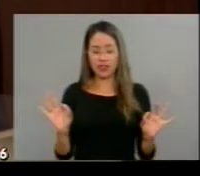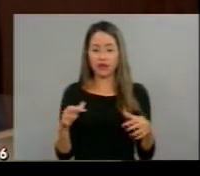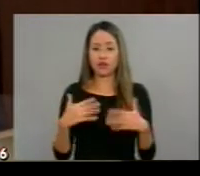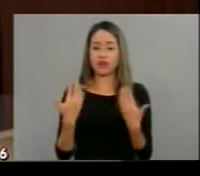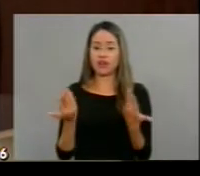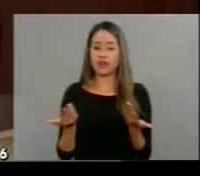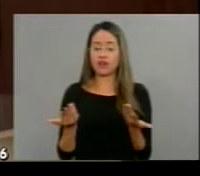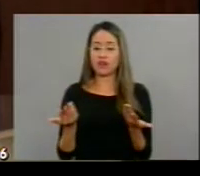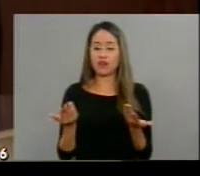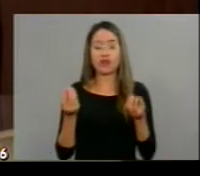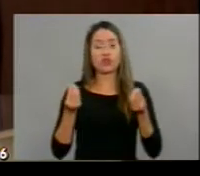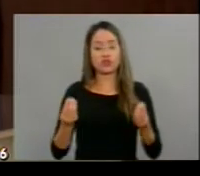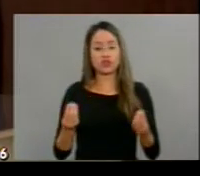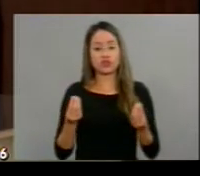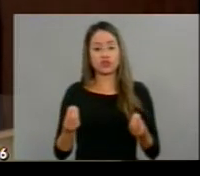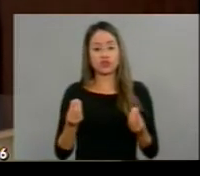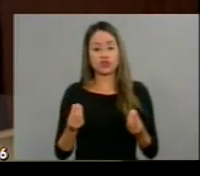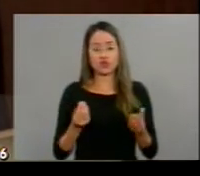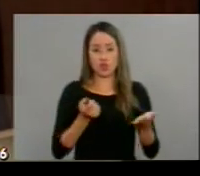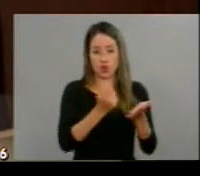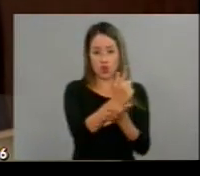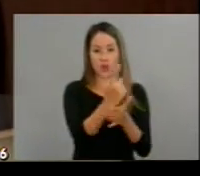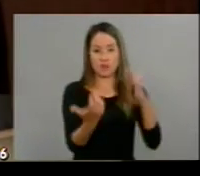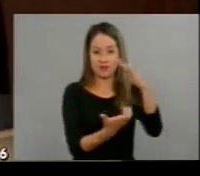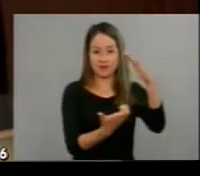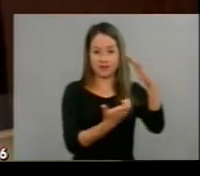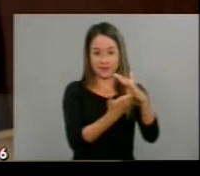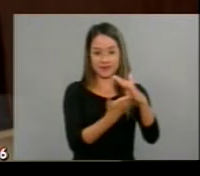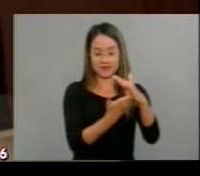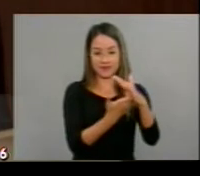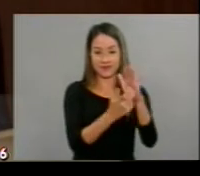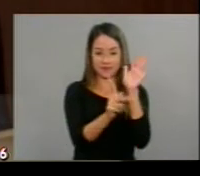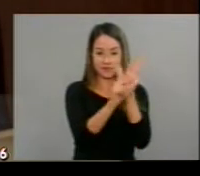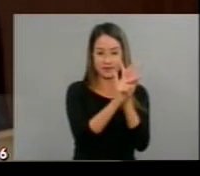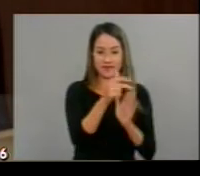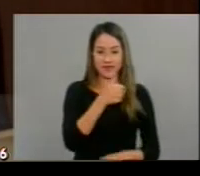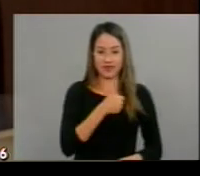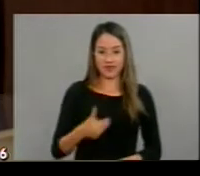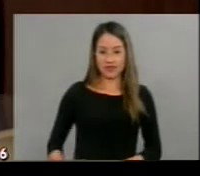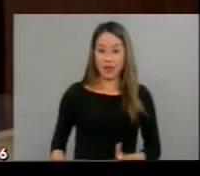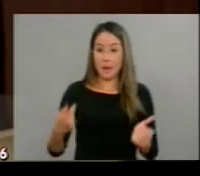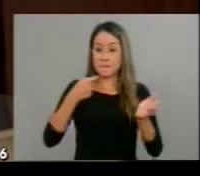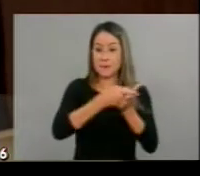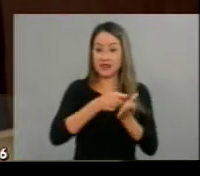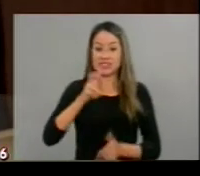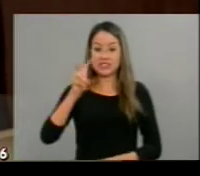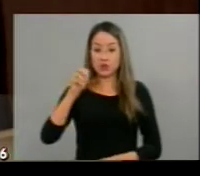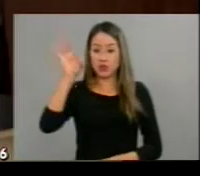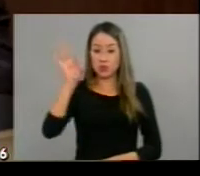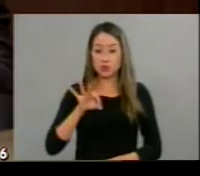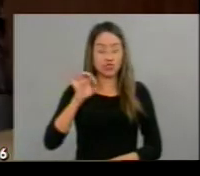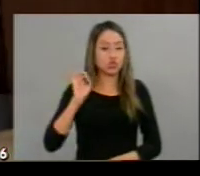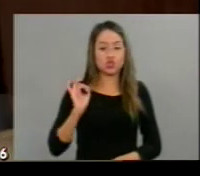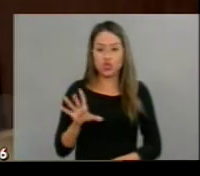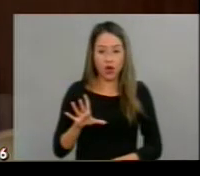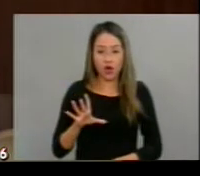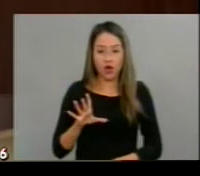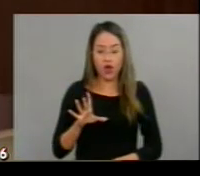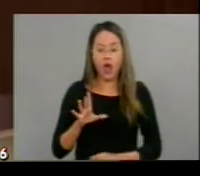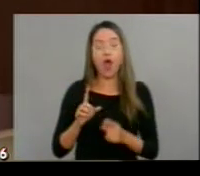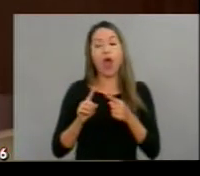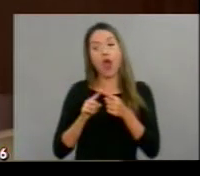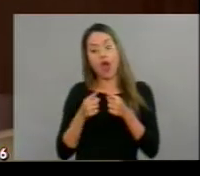emprego. Você compra o título, paga o valor de face, você paga 50% do valor de face, 50% de desconto, você é remunerado